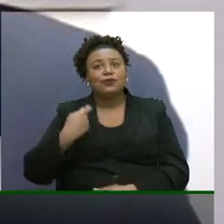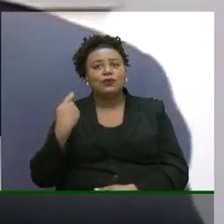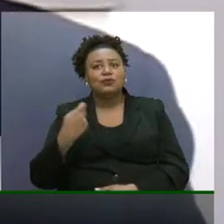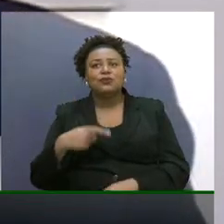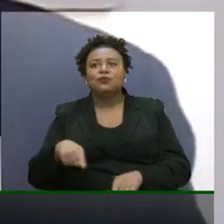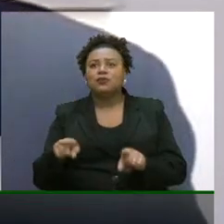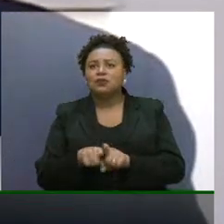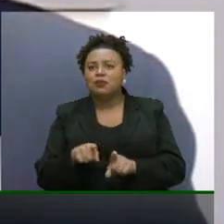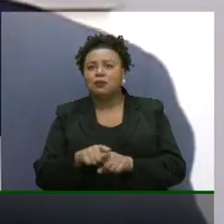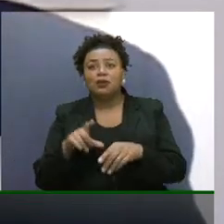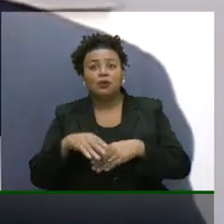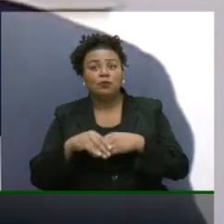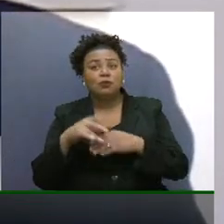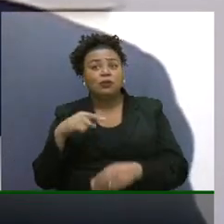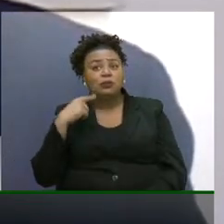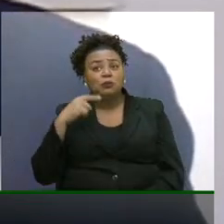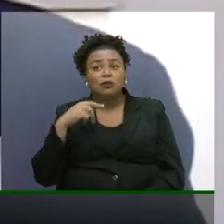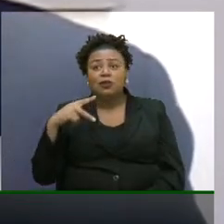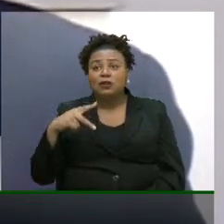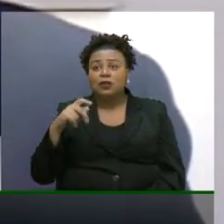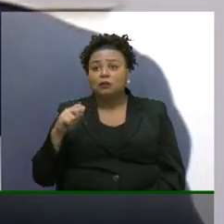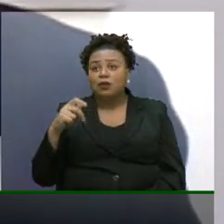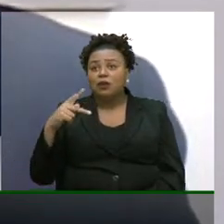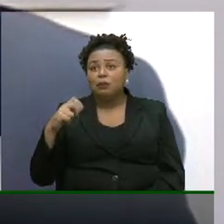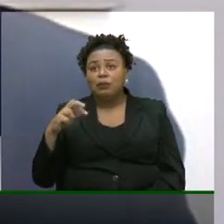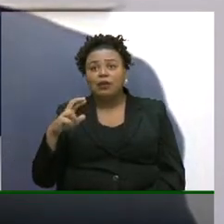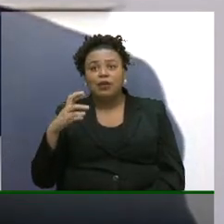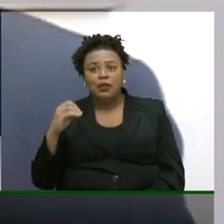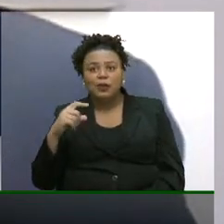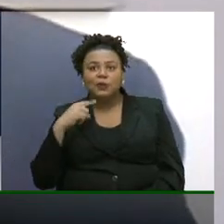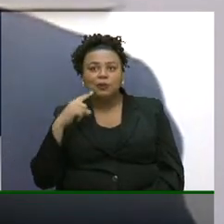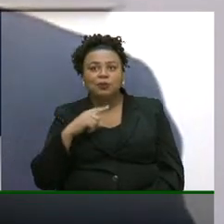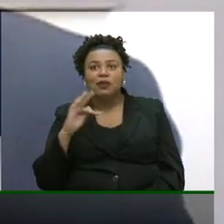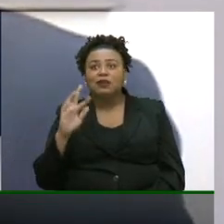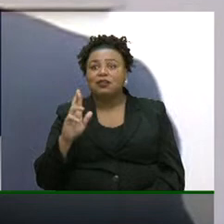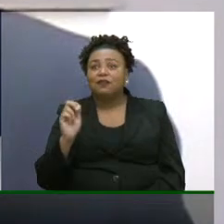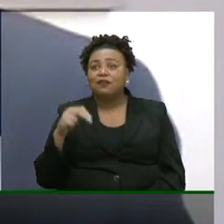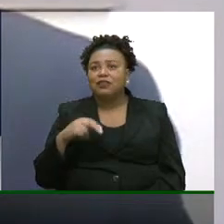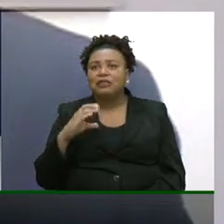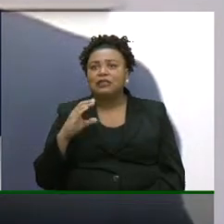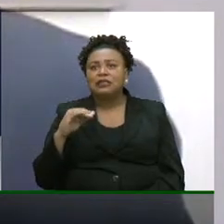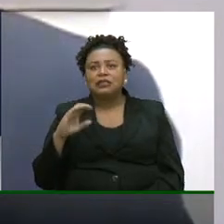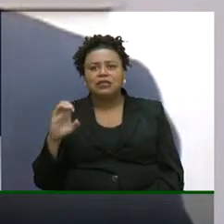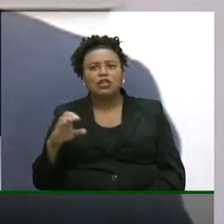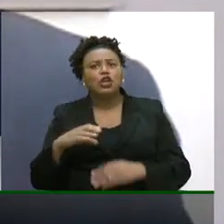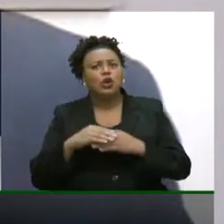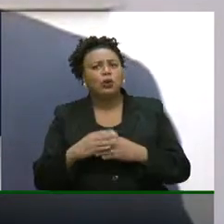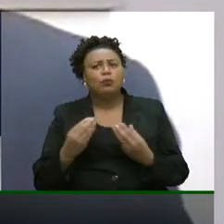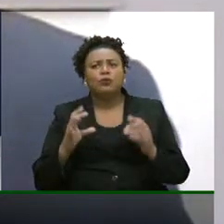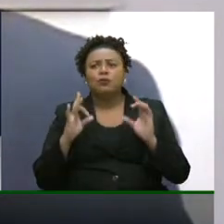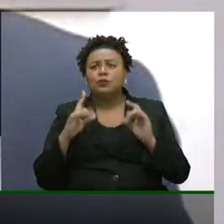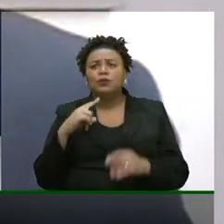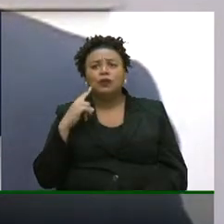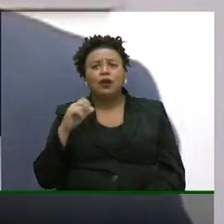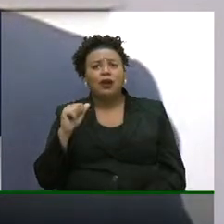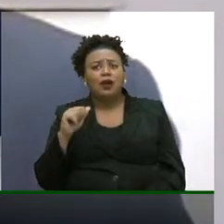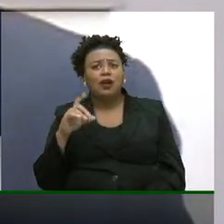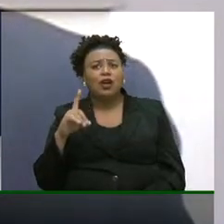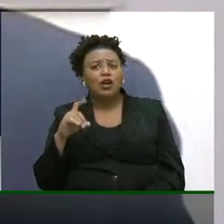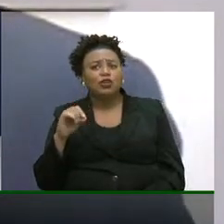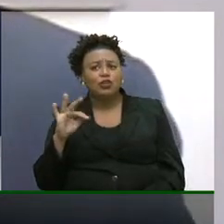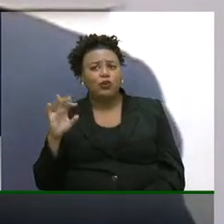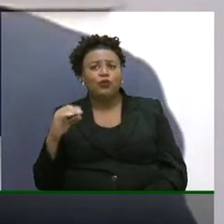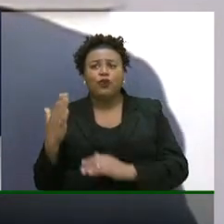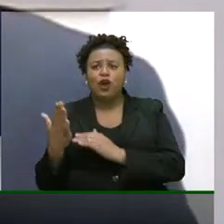também deputado Paparico, deputada Franciane, saúdo aqui de forma muito especial o deputado Adolfo Brito, que nos ajudou na